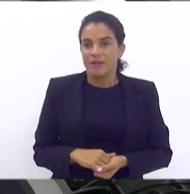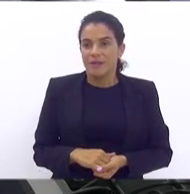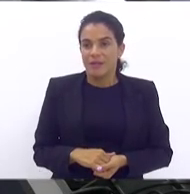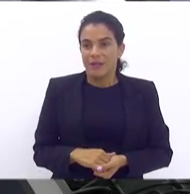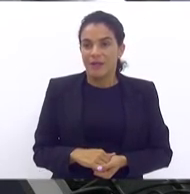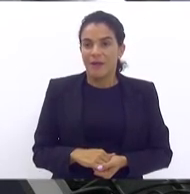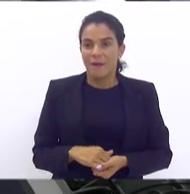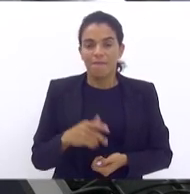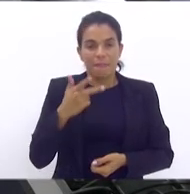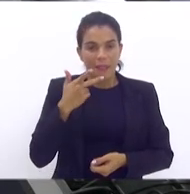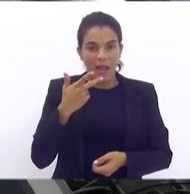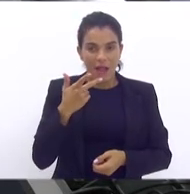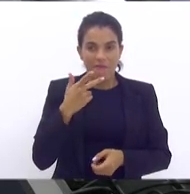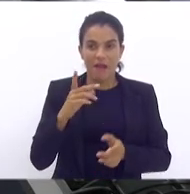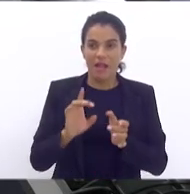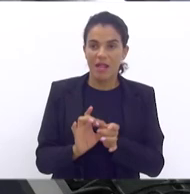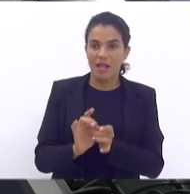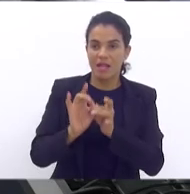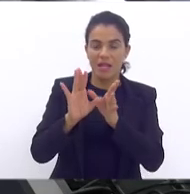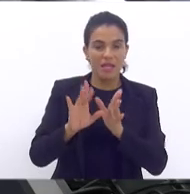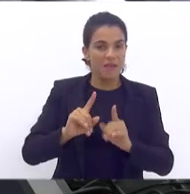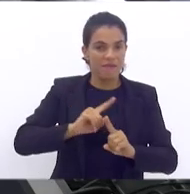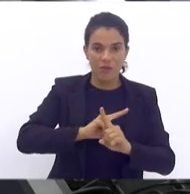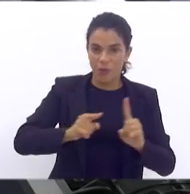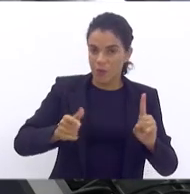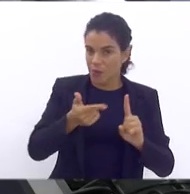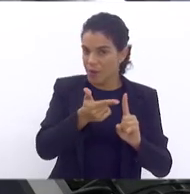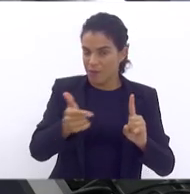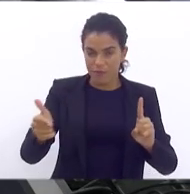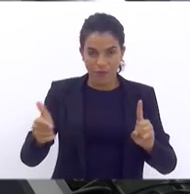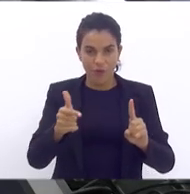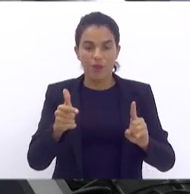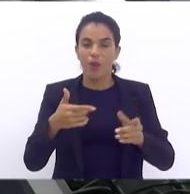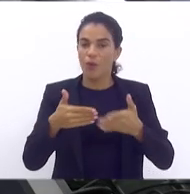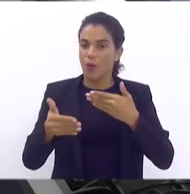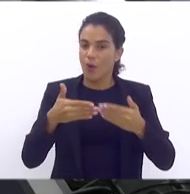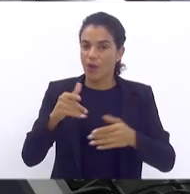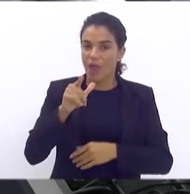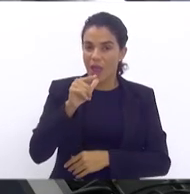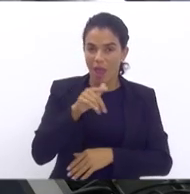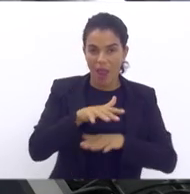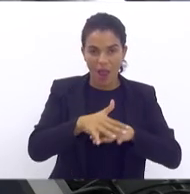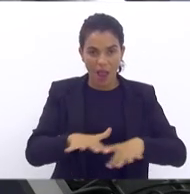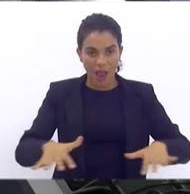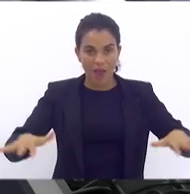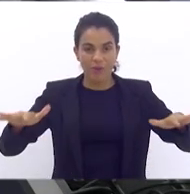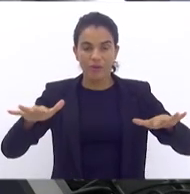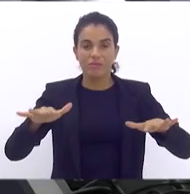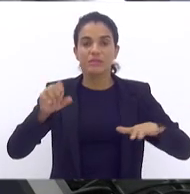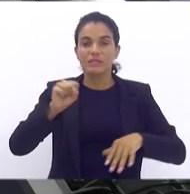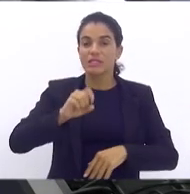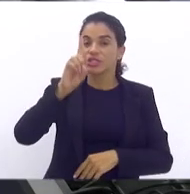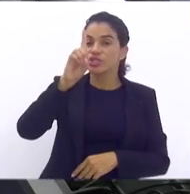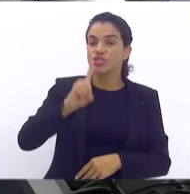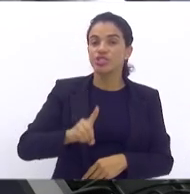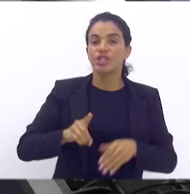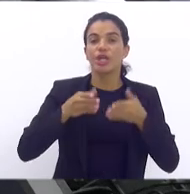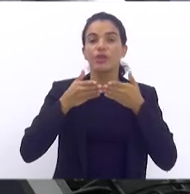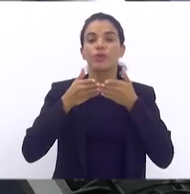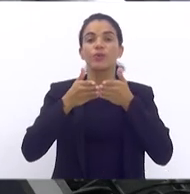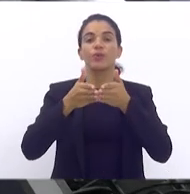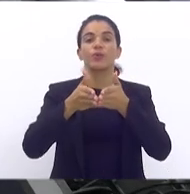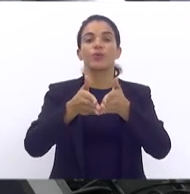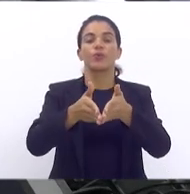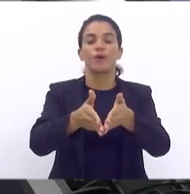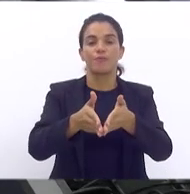ela fala em livre e restrita navegação em qualquer água passagem. Do signatário. Ela fala em direito de passagem inocente, ou